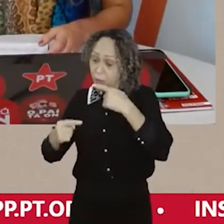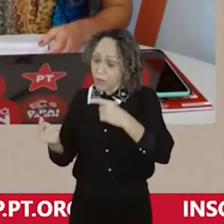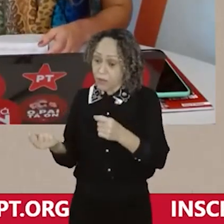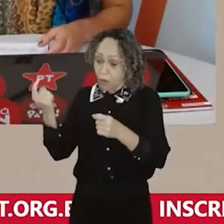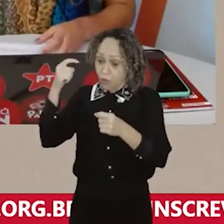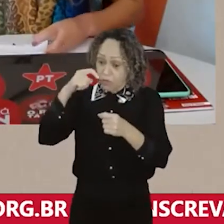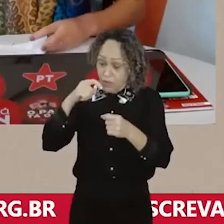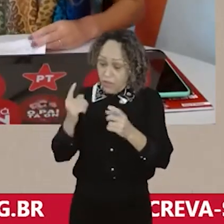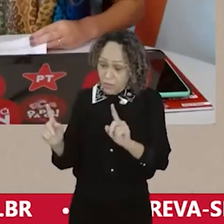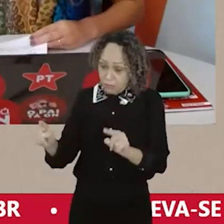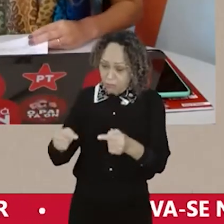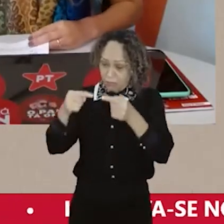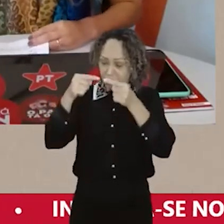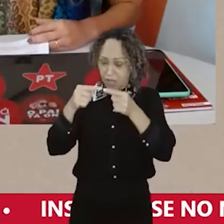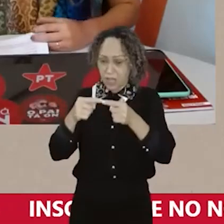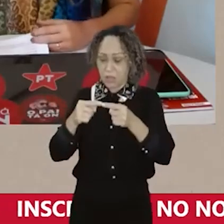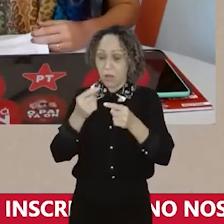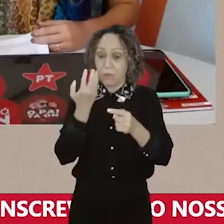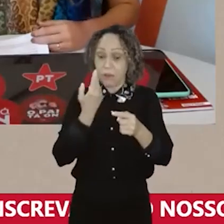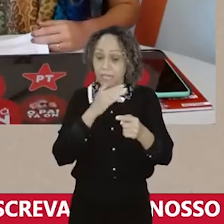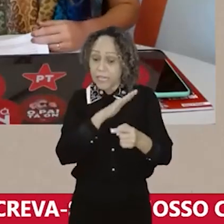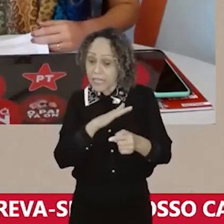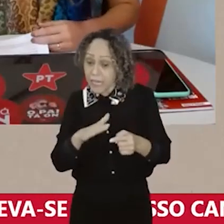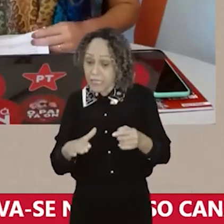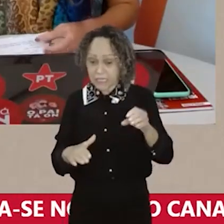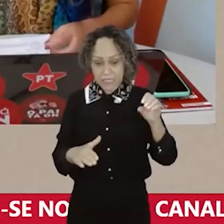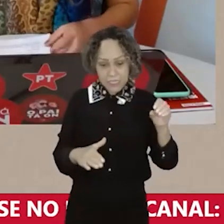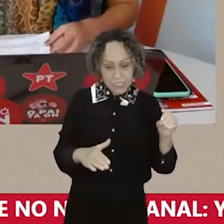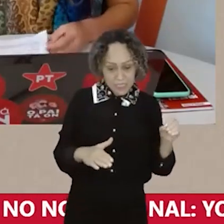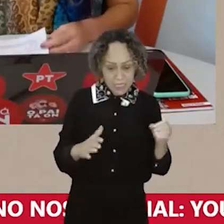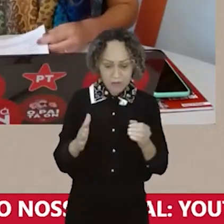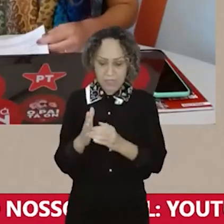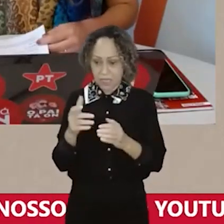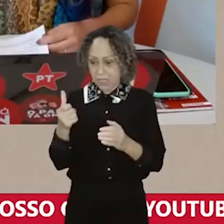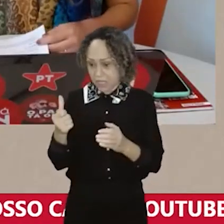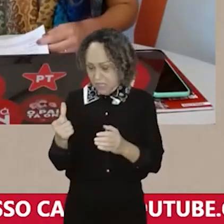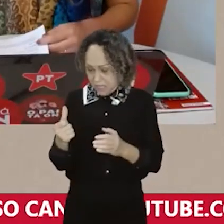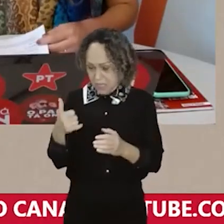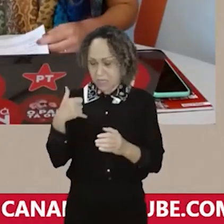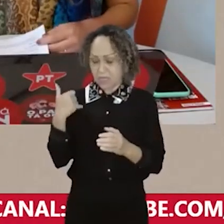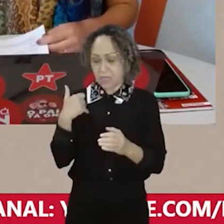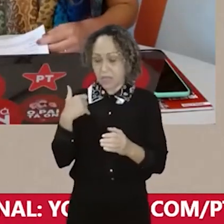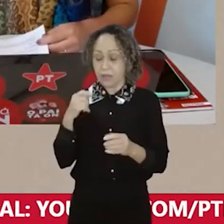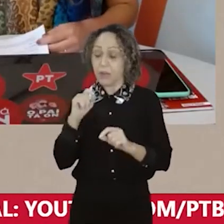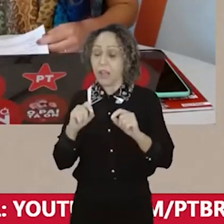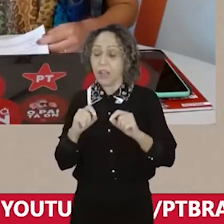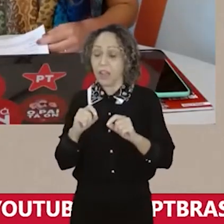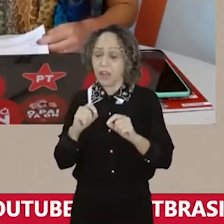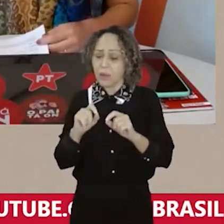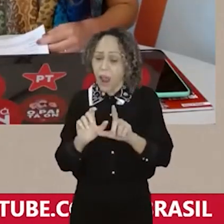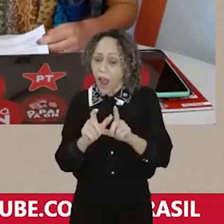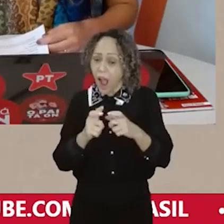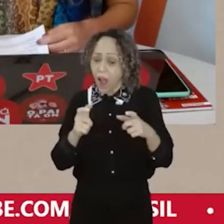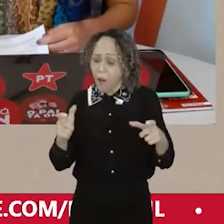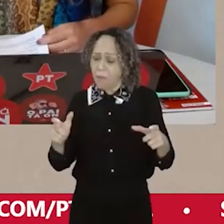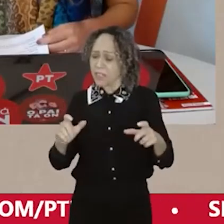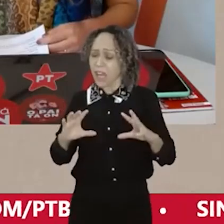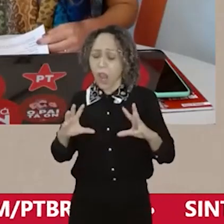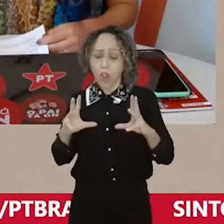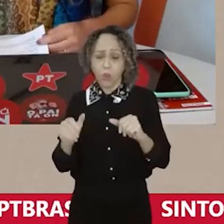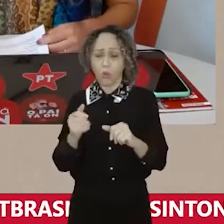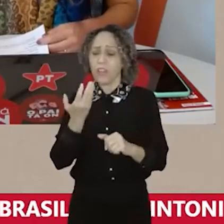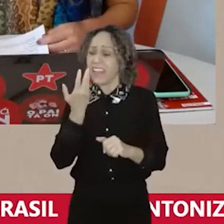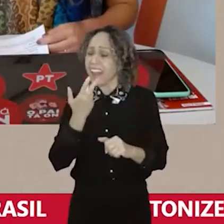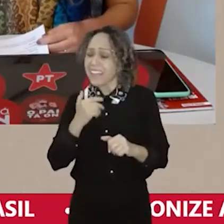só apontando para a universalização do acesso a crianças para a educação infantil de